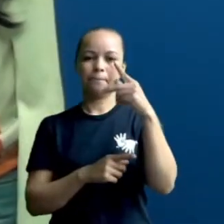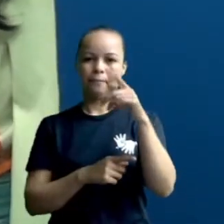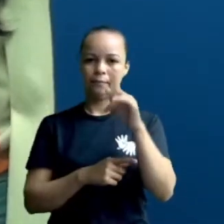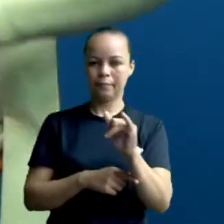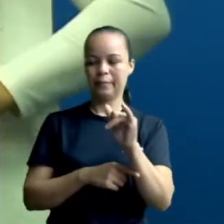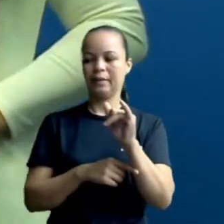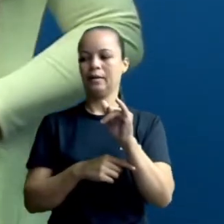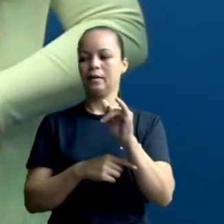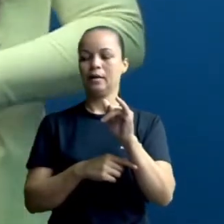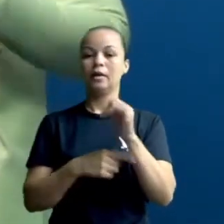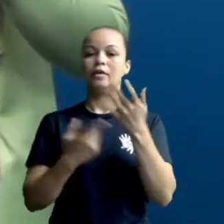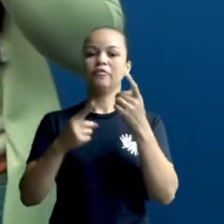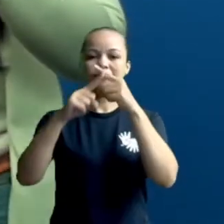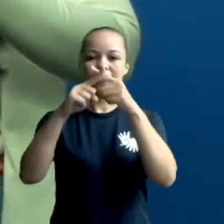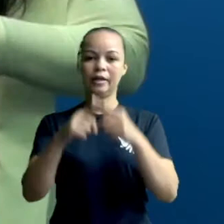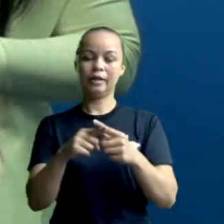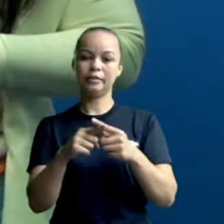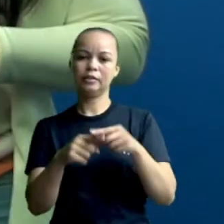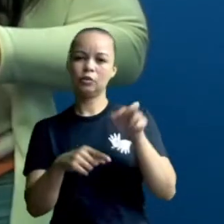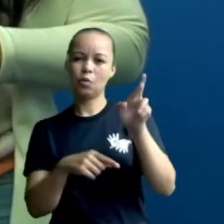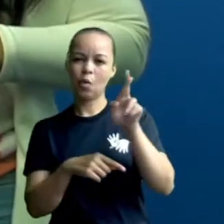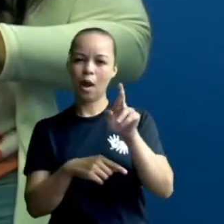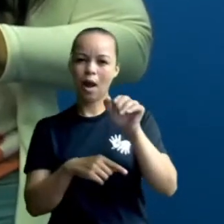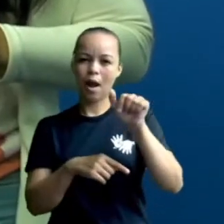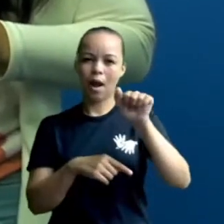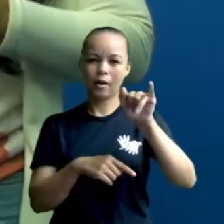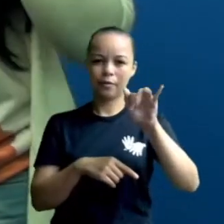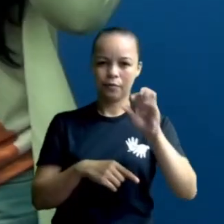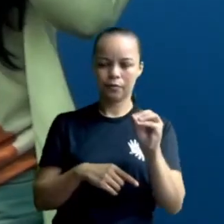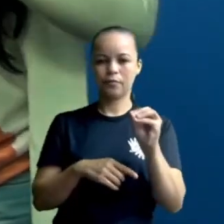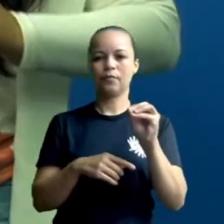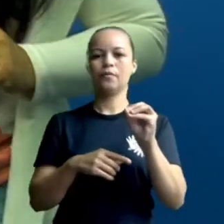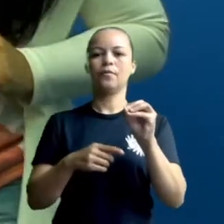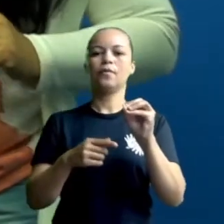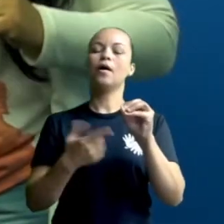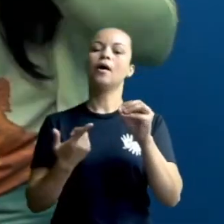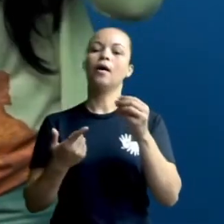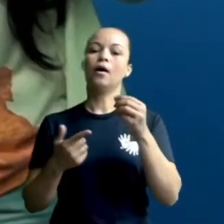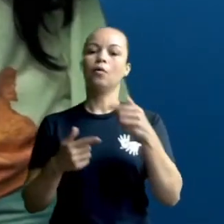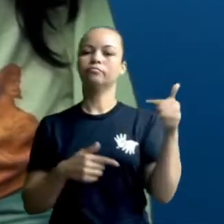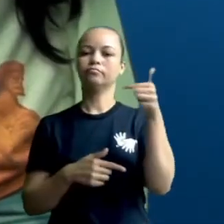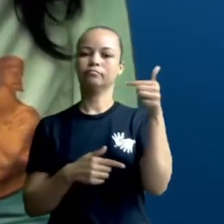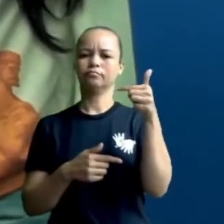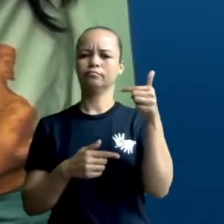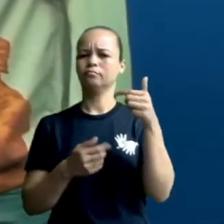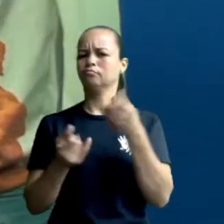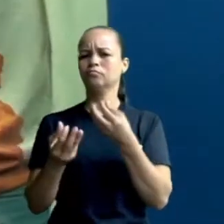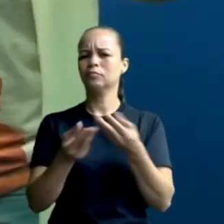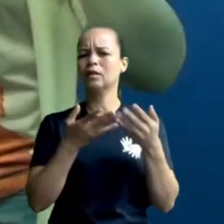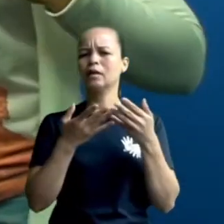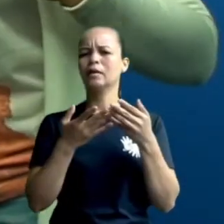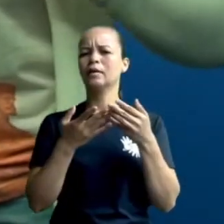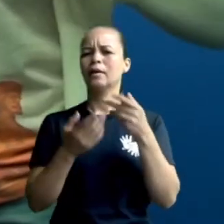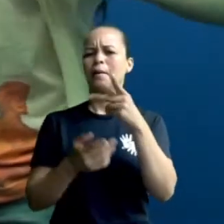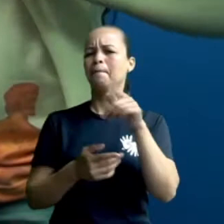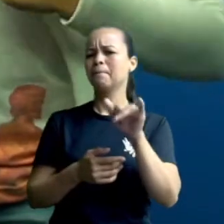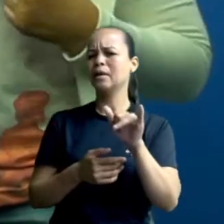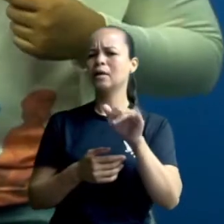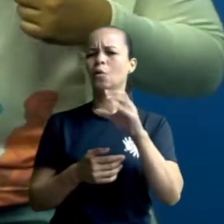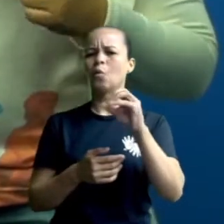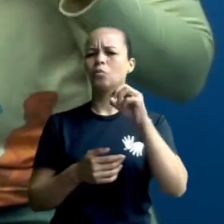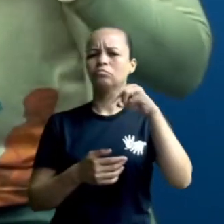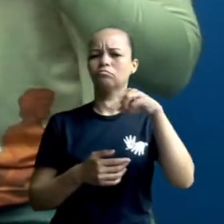ao quadrado. Quem é π, gente? Quem é essa constante? Quanto vale essa constante?